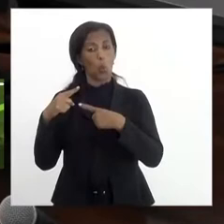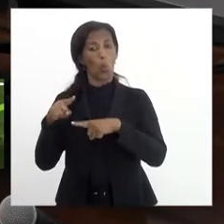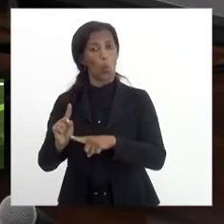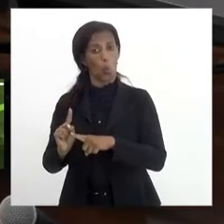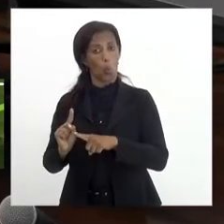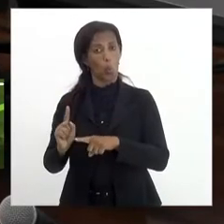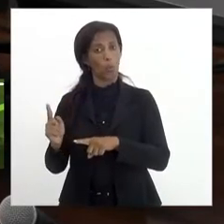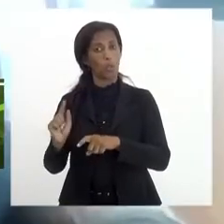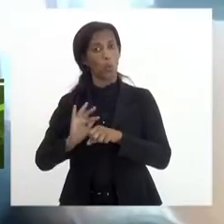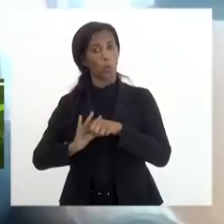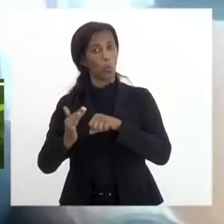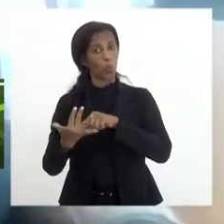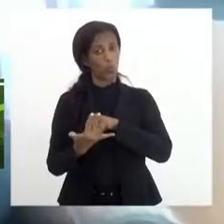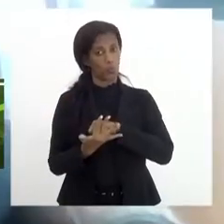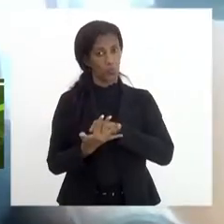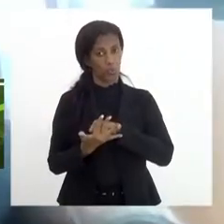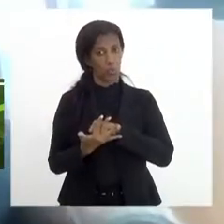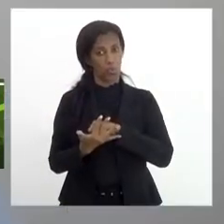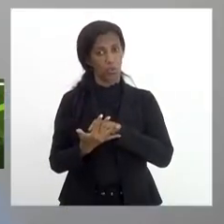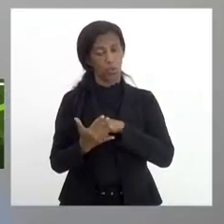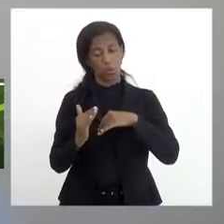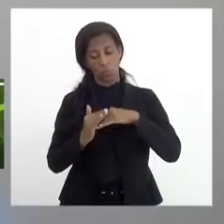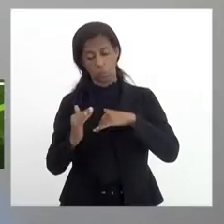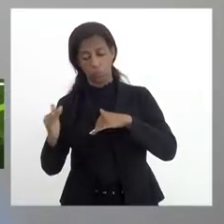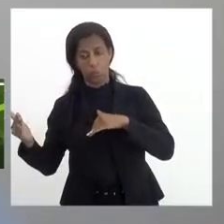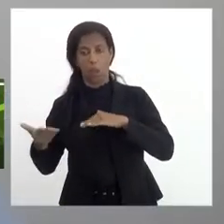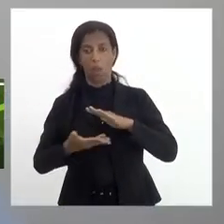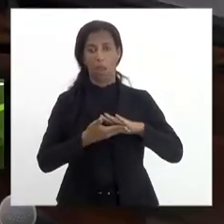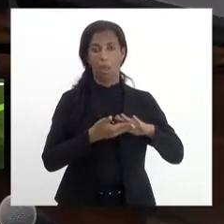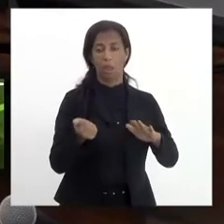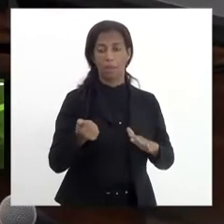Tá bom, perfeito. Retira toda essa outra questão.